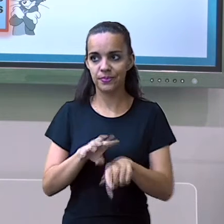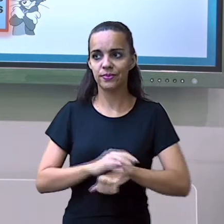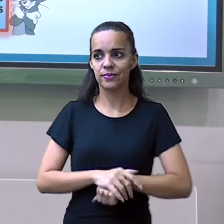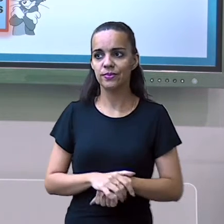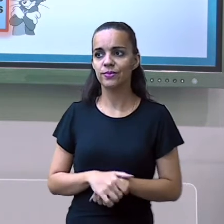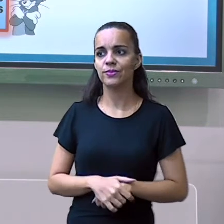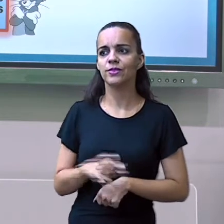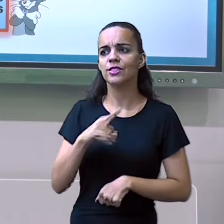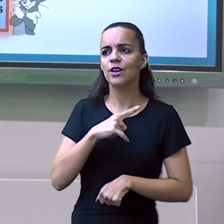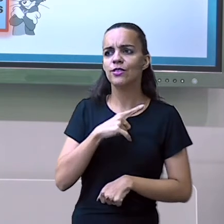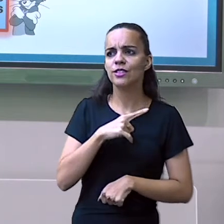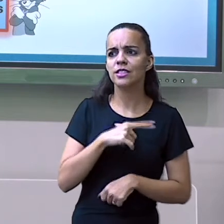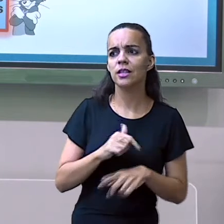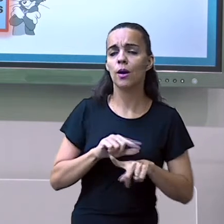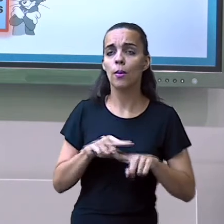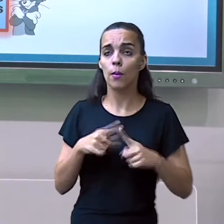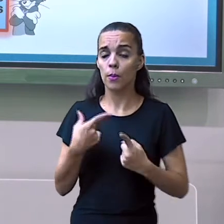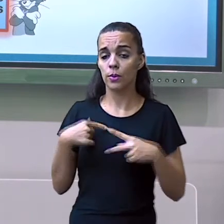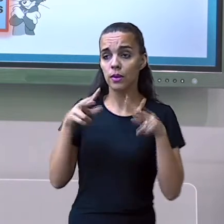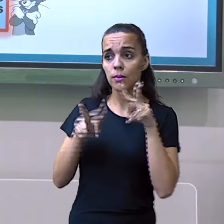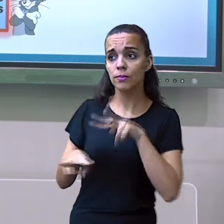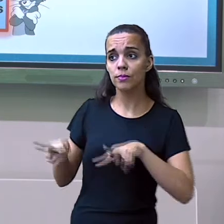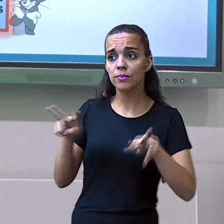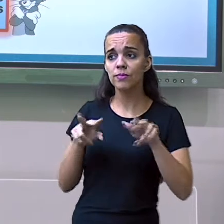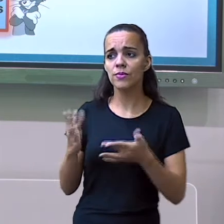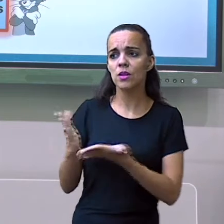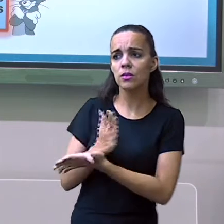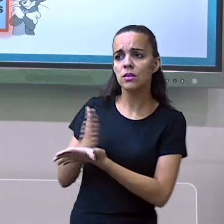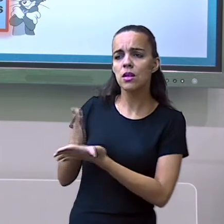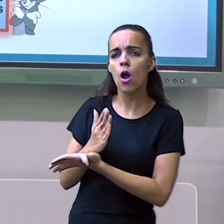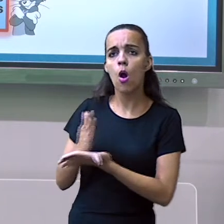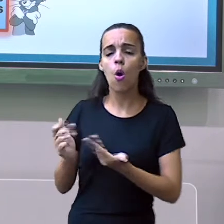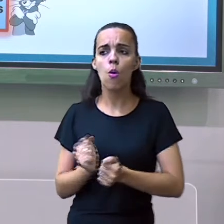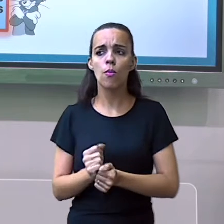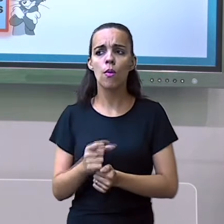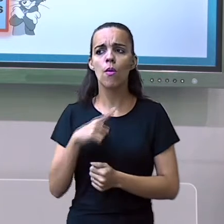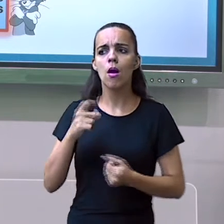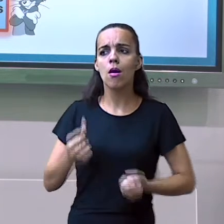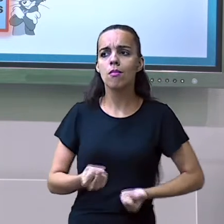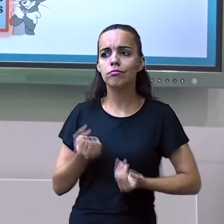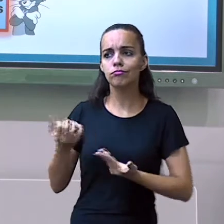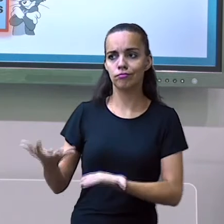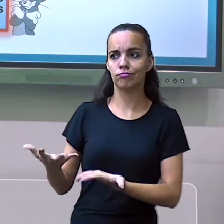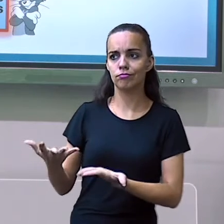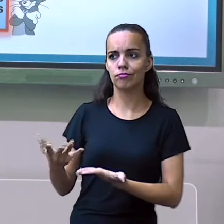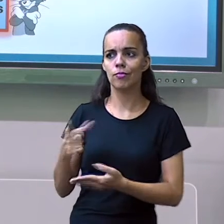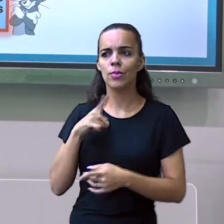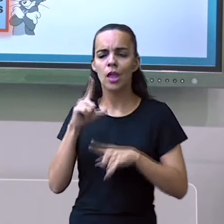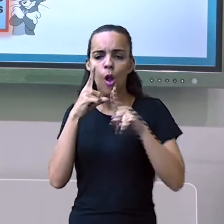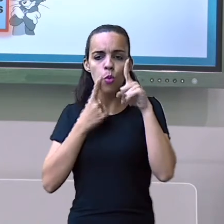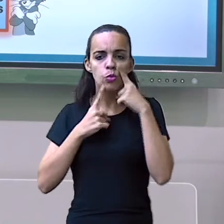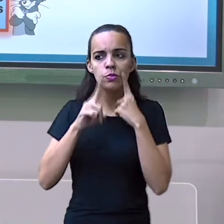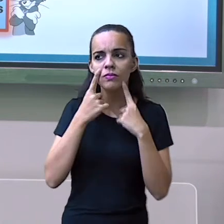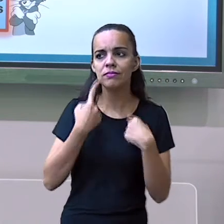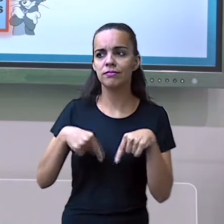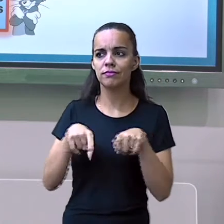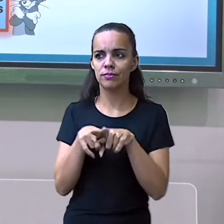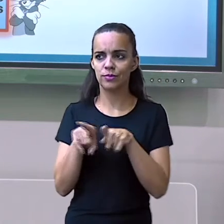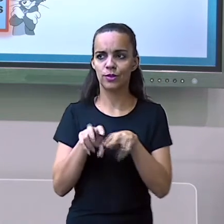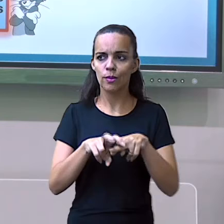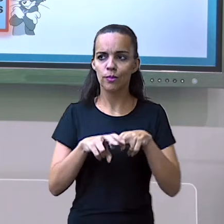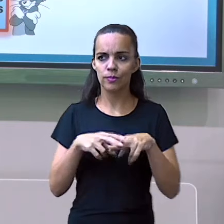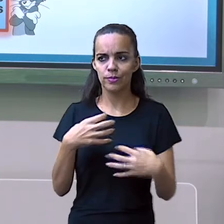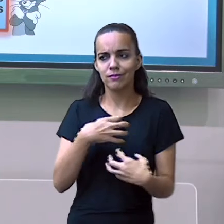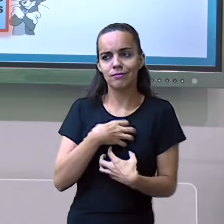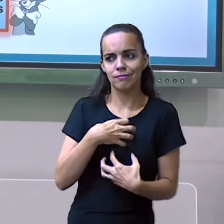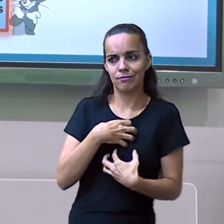por instantes de aflição e algumas vezes levam ao choro. Não tem como a gente